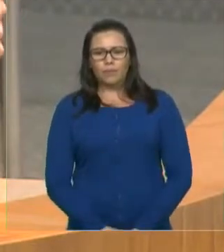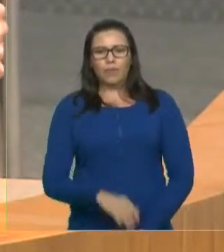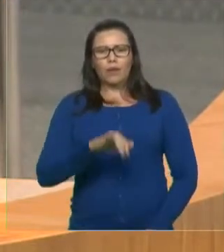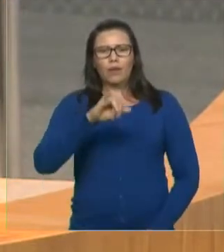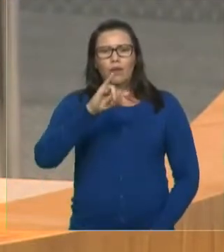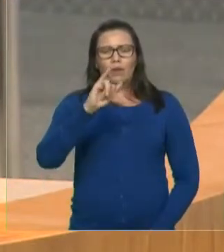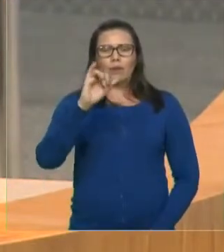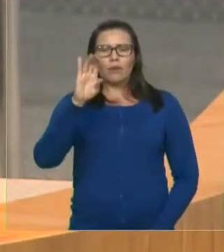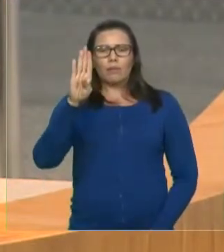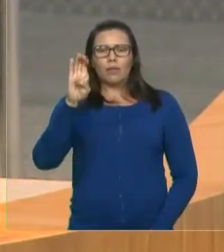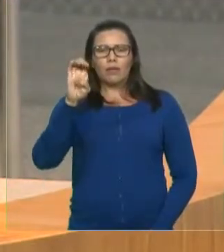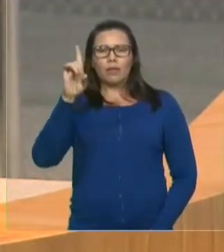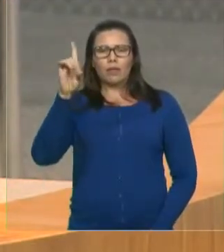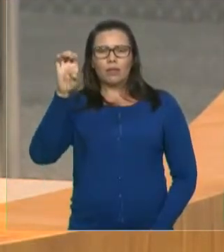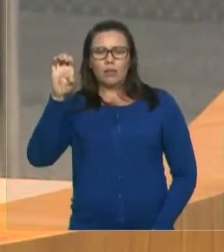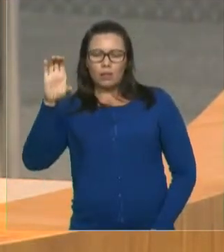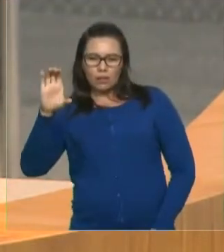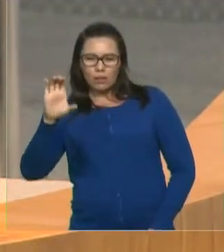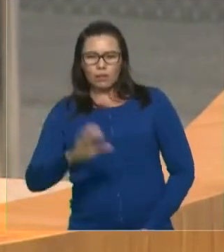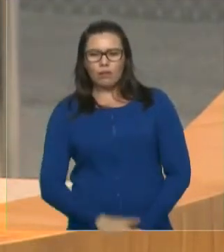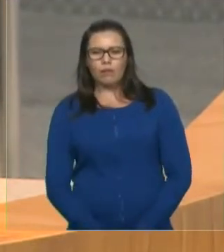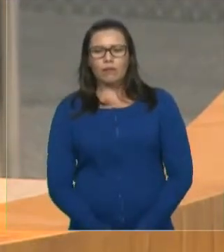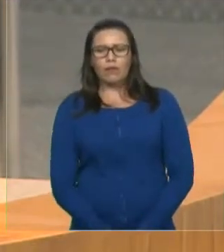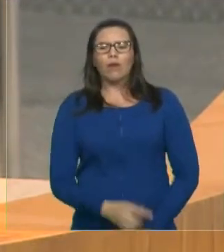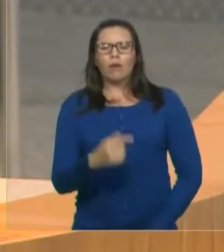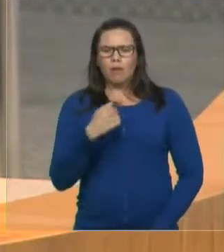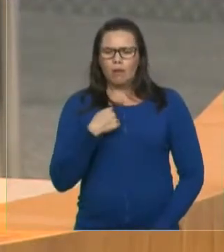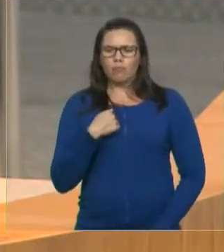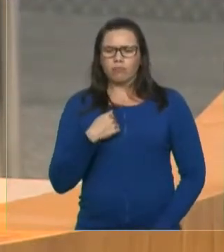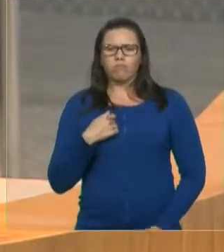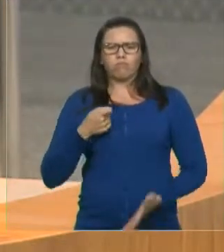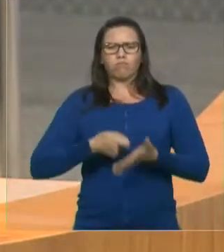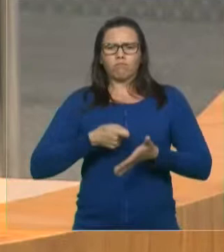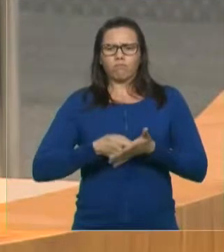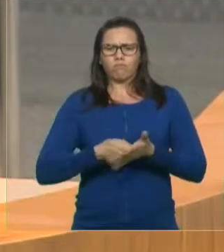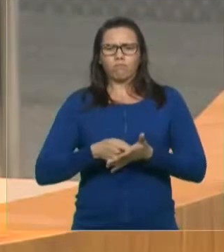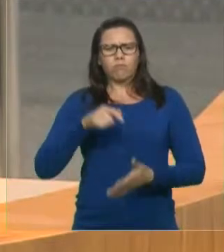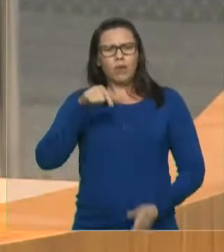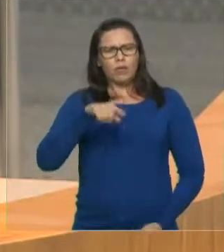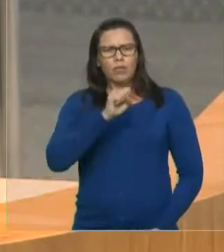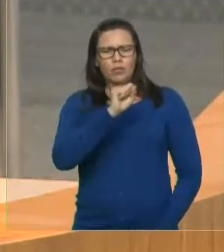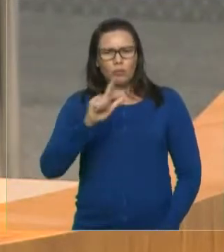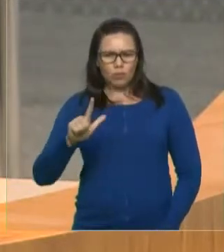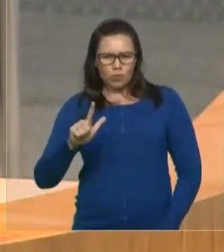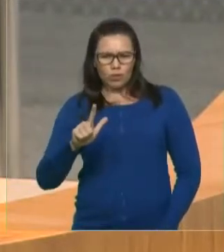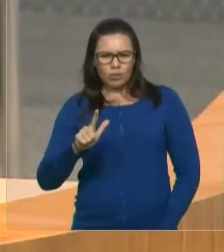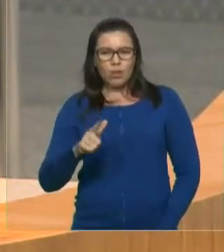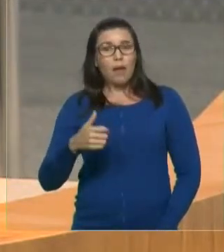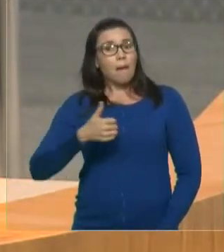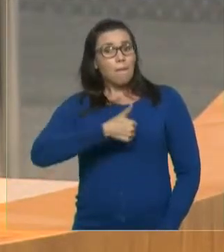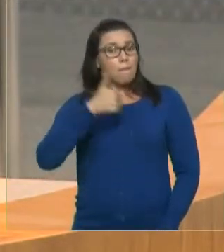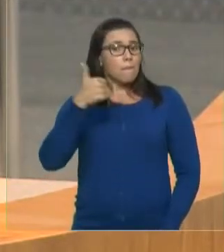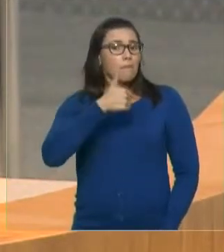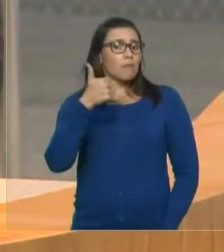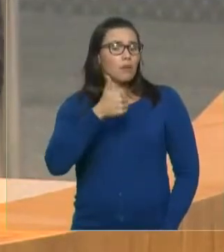do Consumidor, para garantir que aqui em São Luís, primeiro se informatize o sistema,